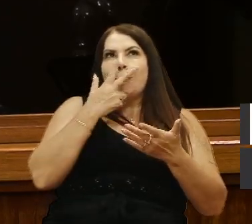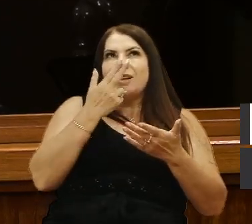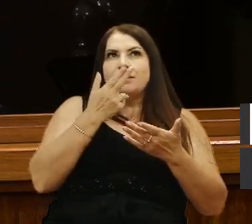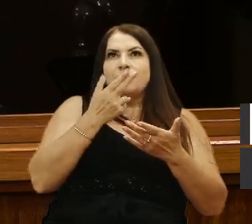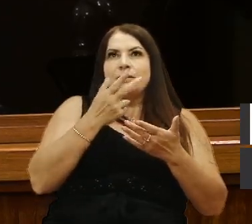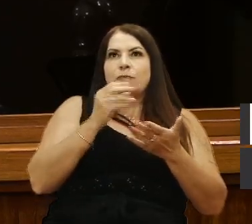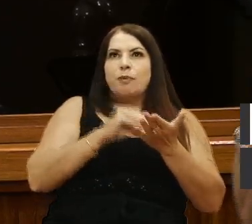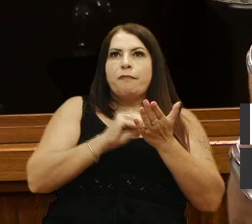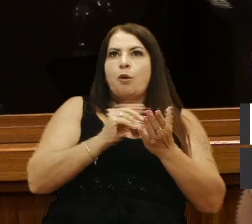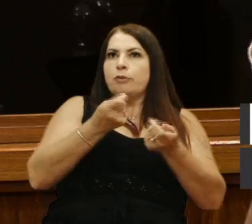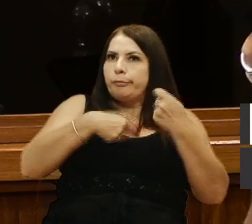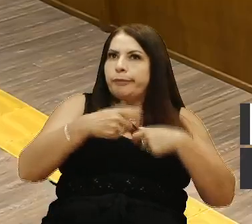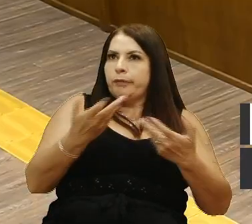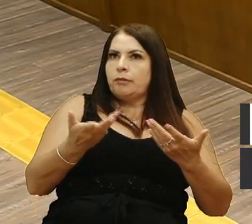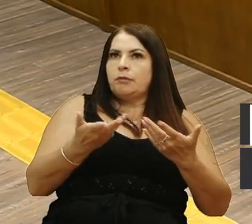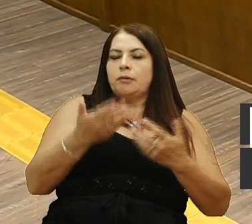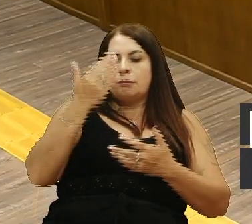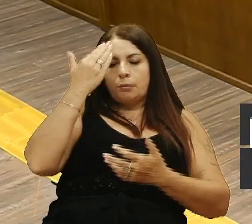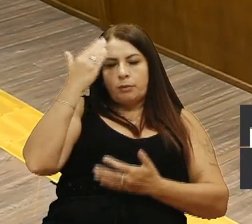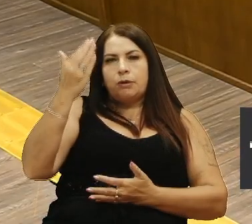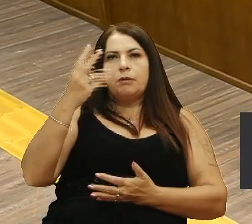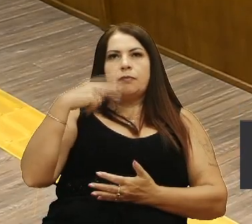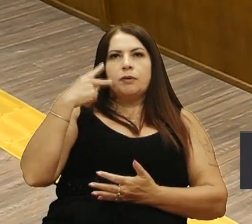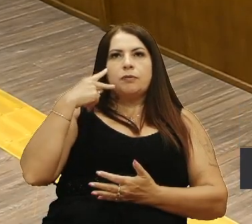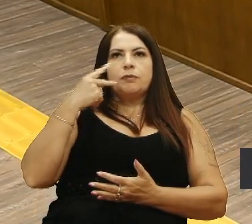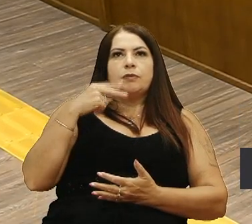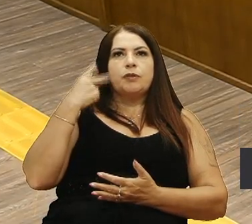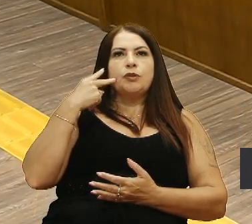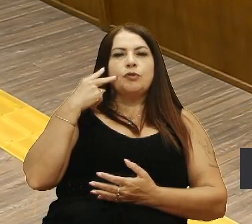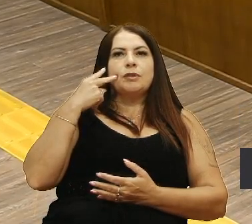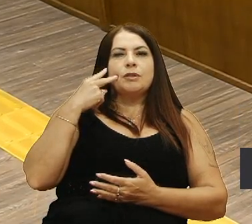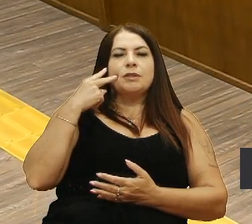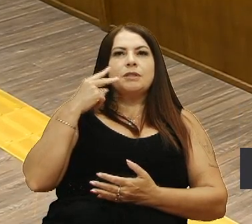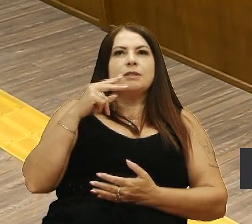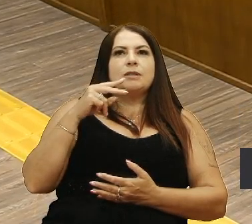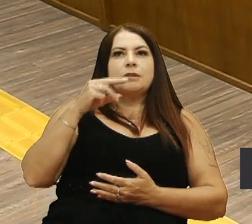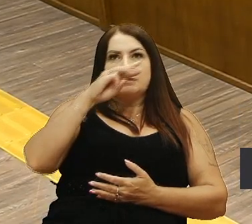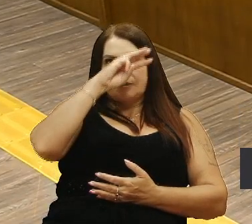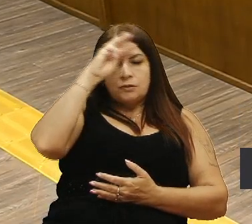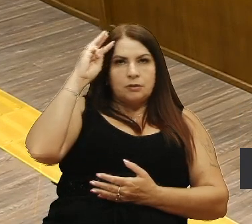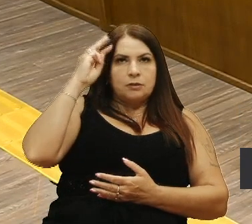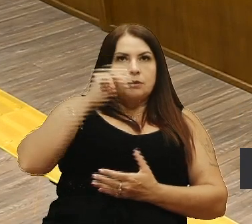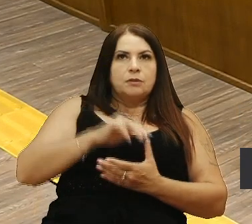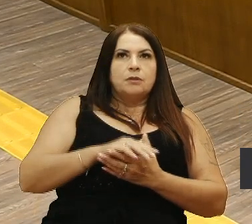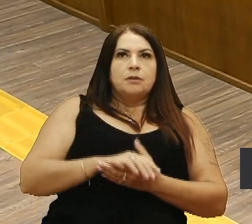um desgoverno. Obrigado, vereadora. Próximo vereador inscrito, vereador Juliano Valim.